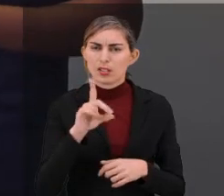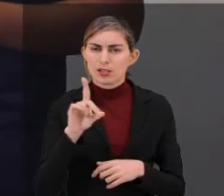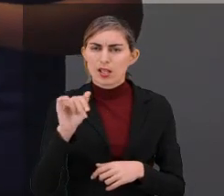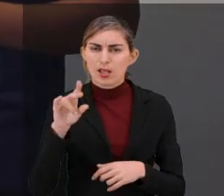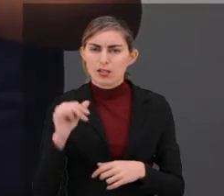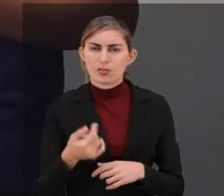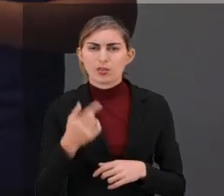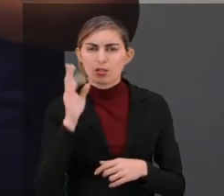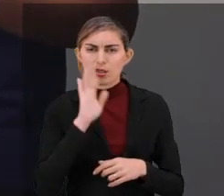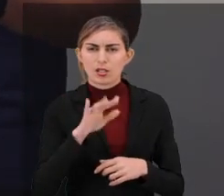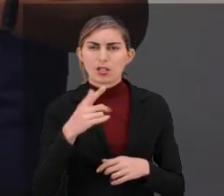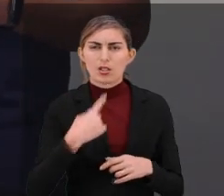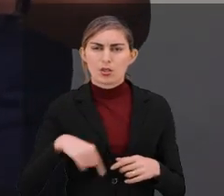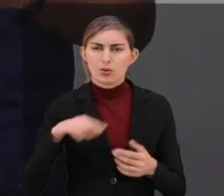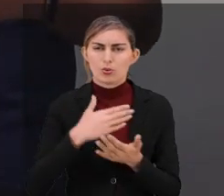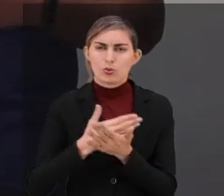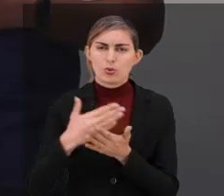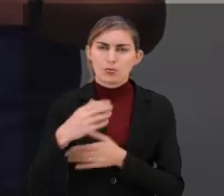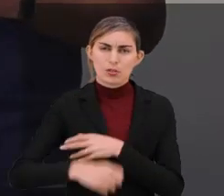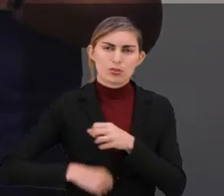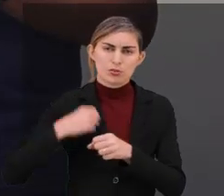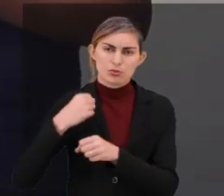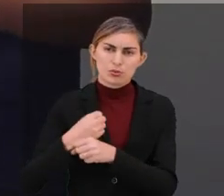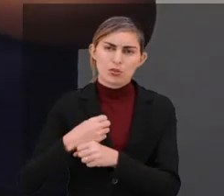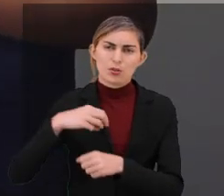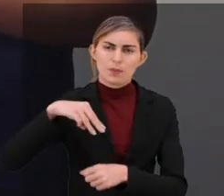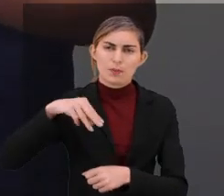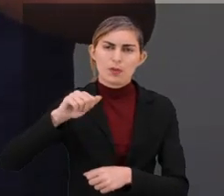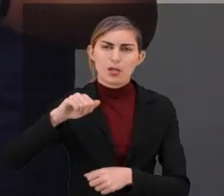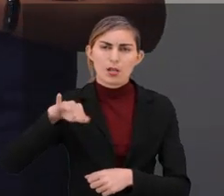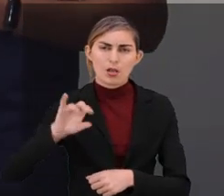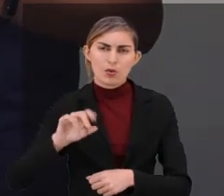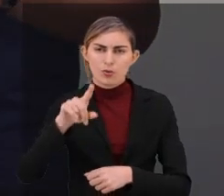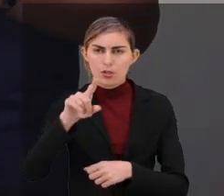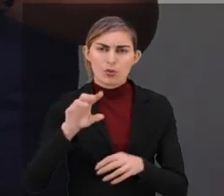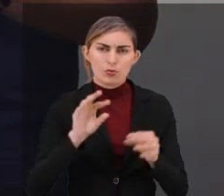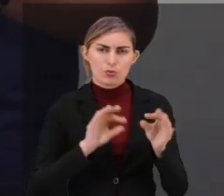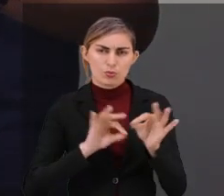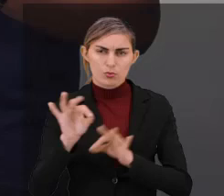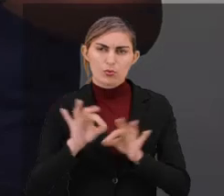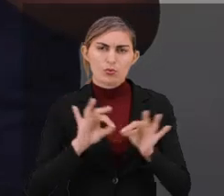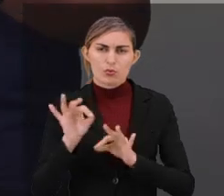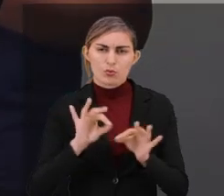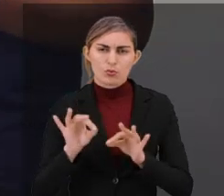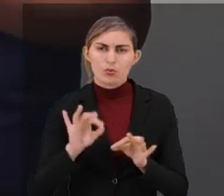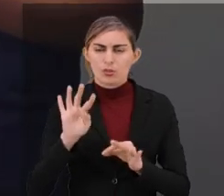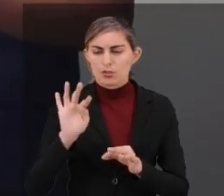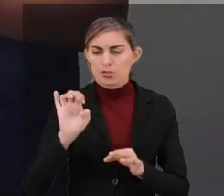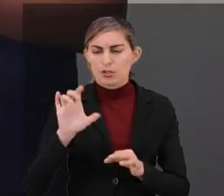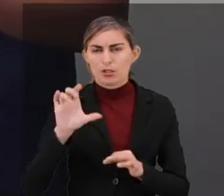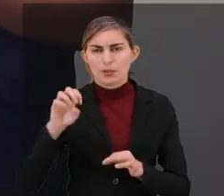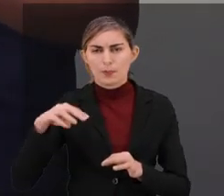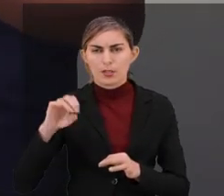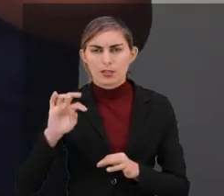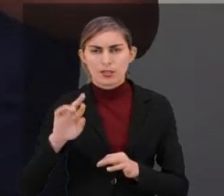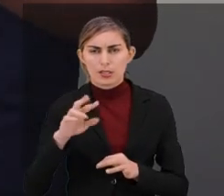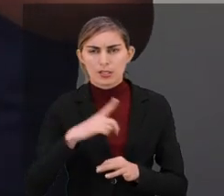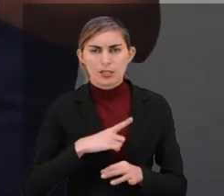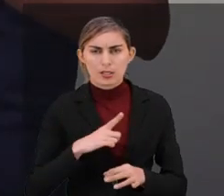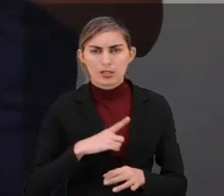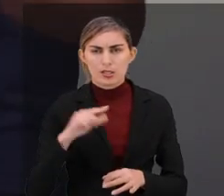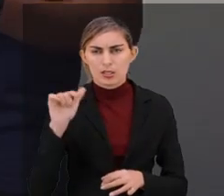que é o seguinte: eu no começo do ano, em maio, eu instalei essa telemetria e aí eu